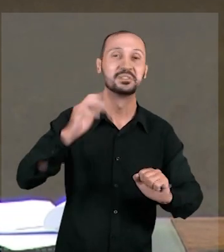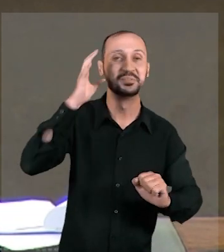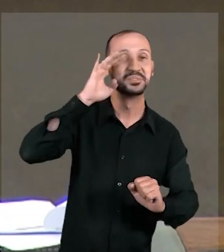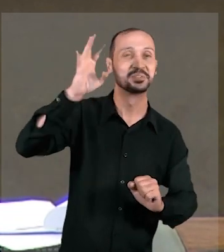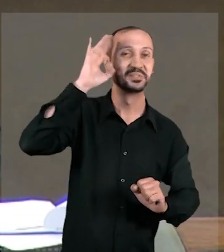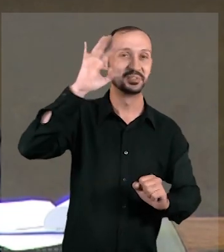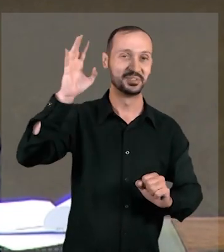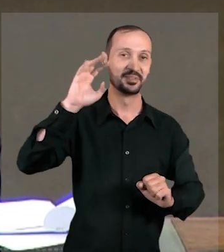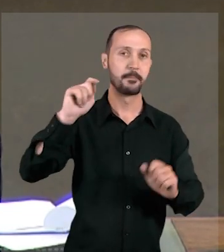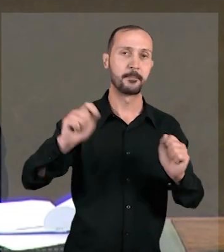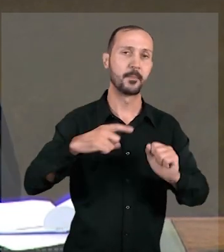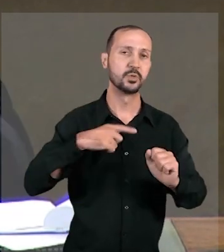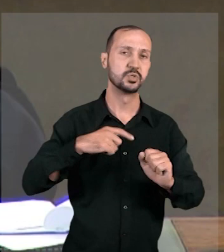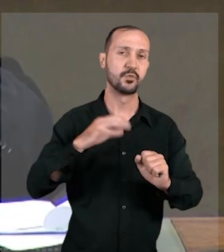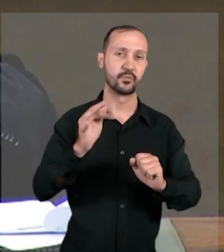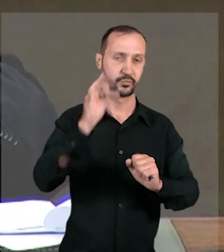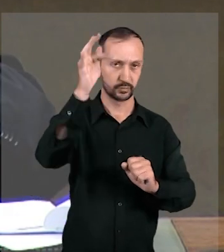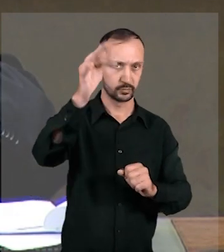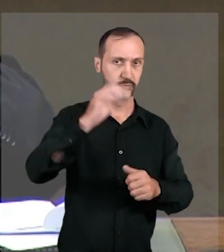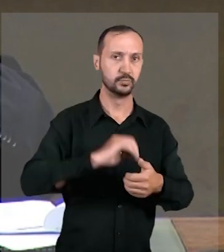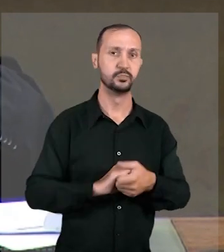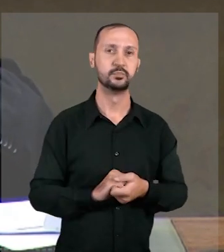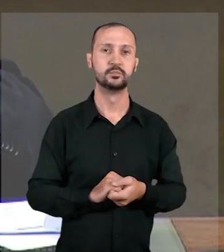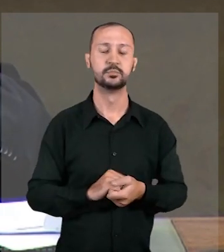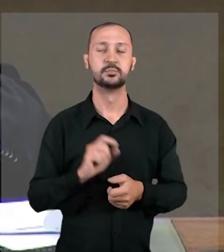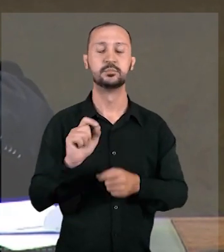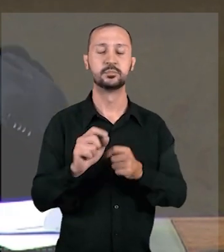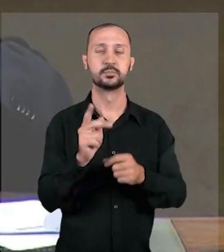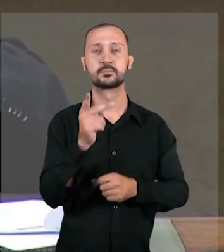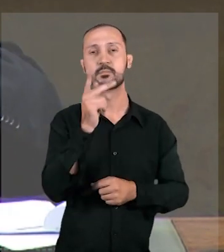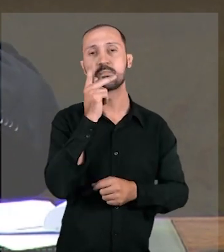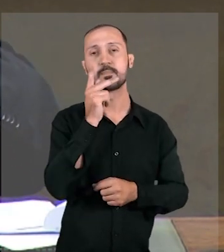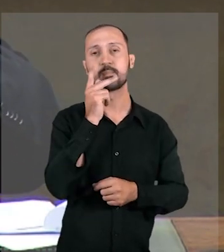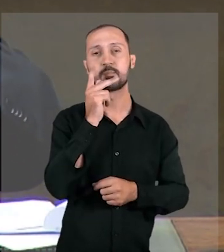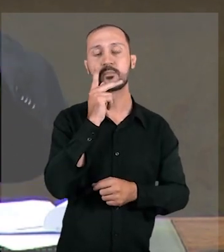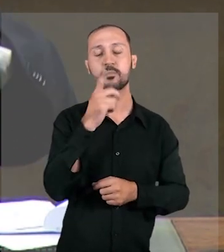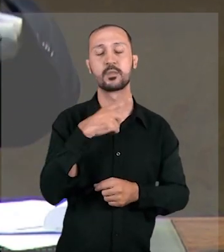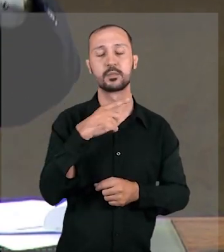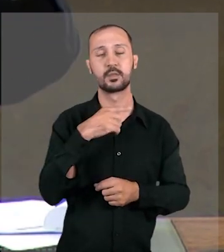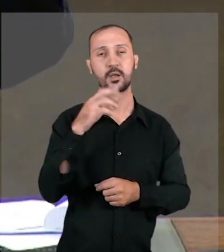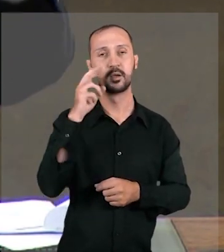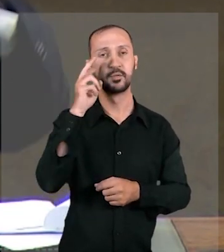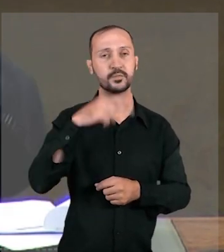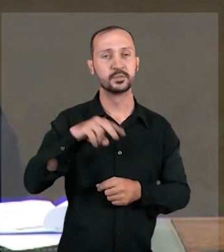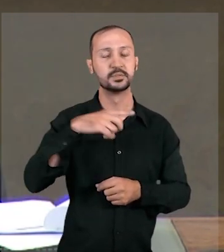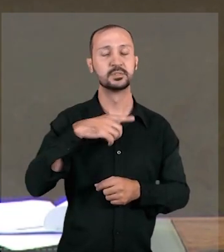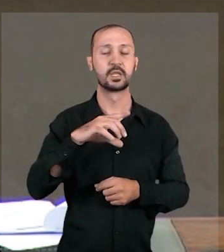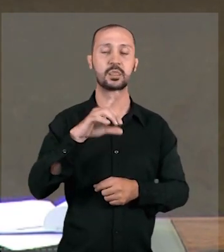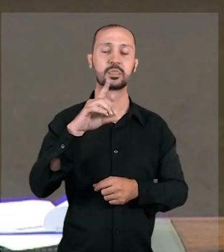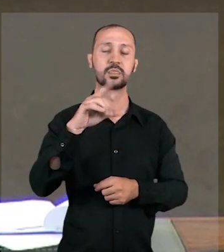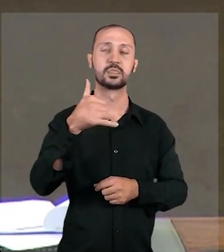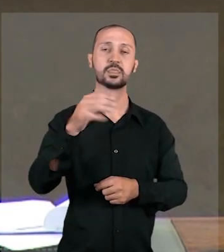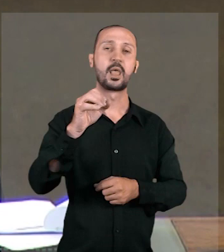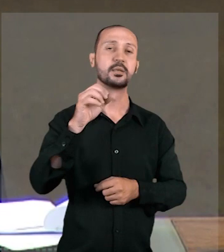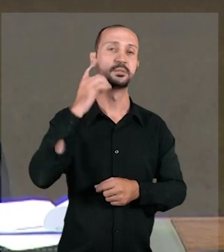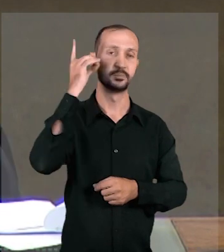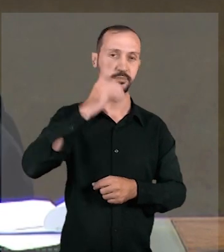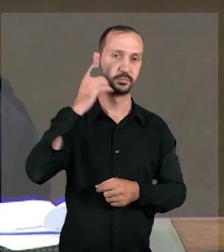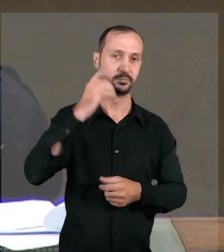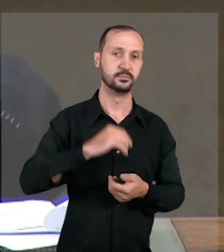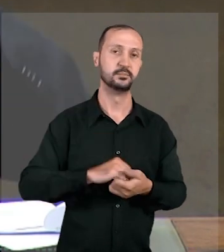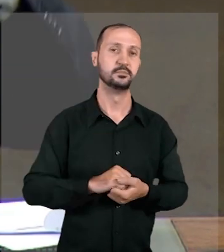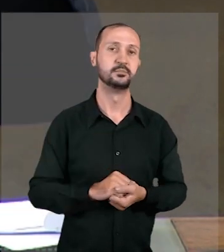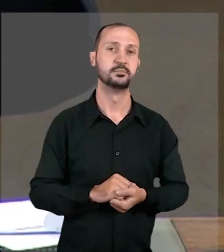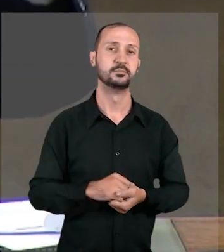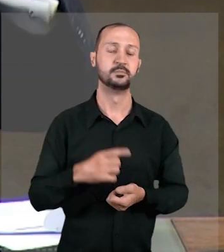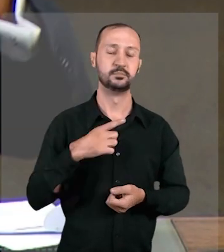que pode ser uma possibilidade, que é o partido, ele tem a perspectiva de fazer 10 parlamentares, por exemplo.